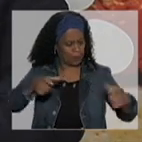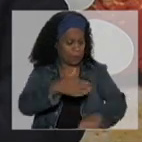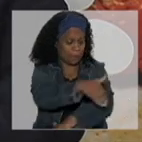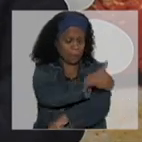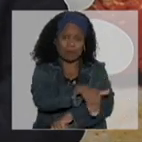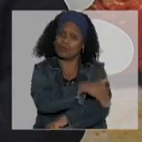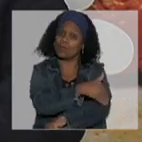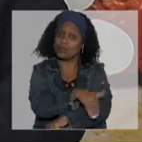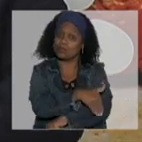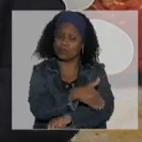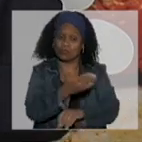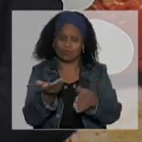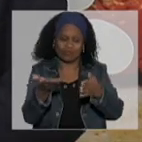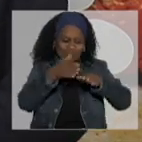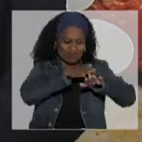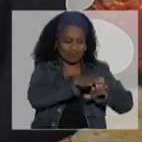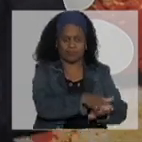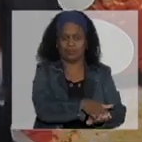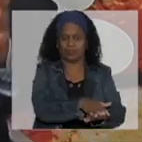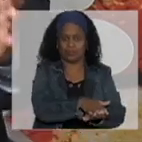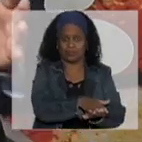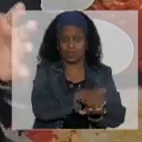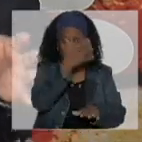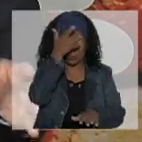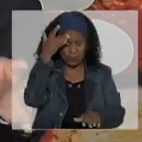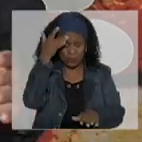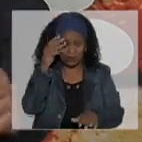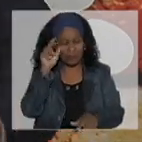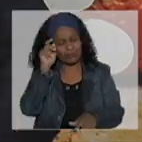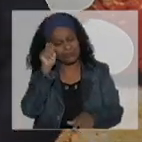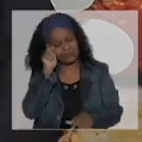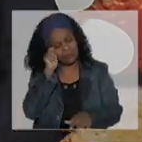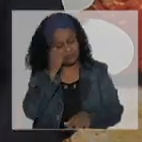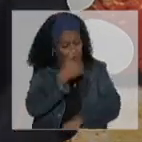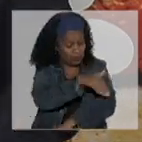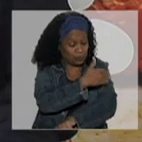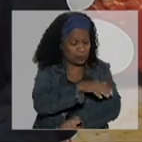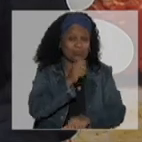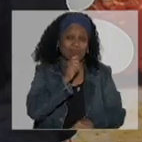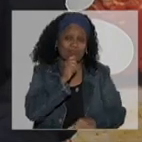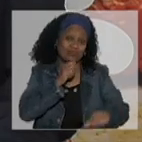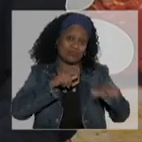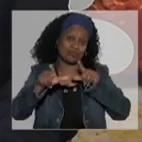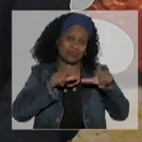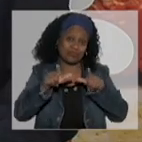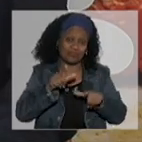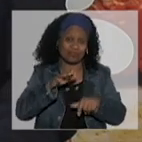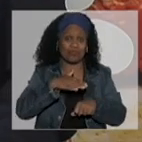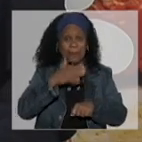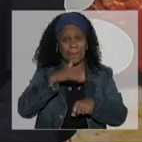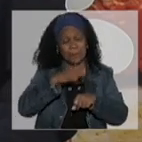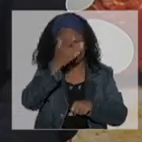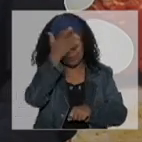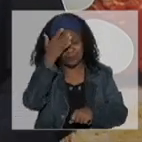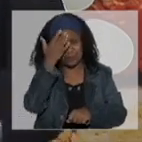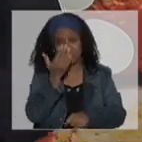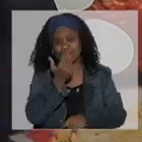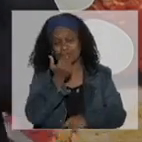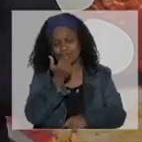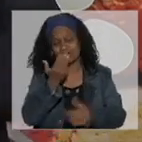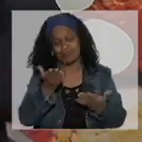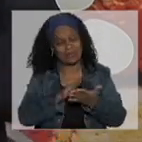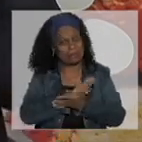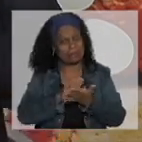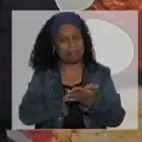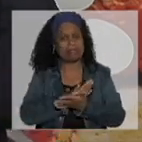não é assim a exclusão mais gente dormindo na rua mais gente sem emprego mais gente sem comer né é